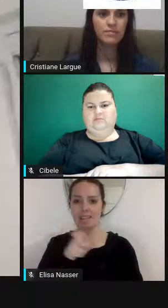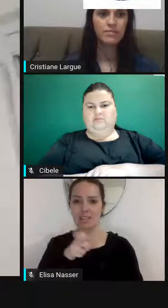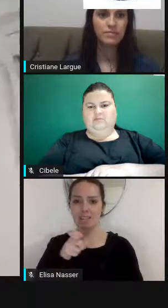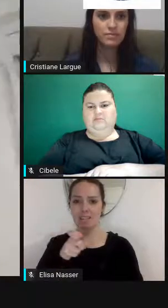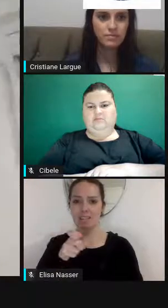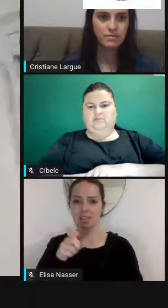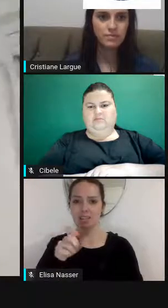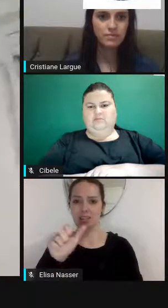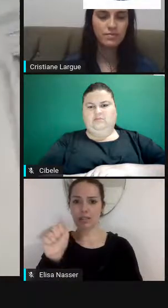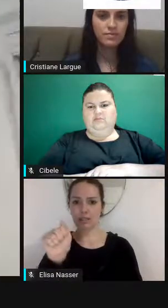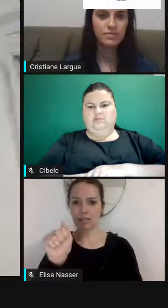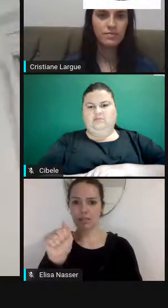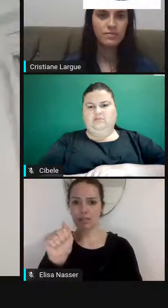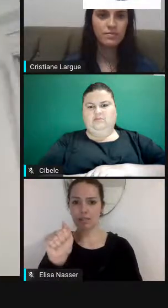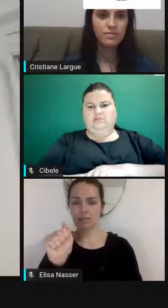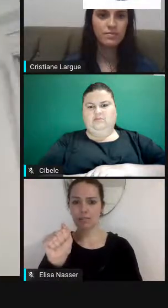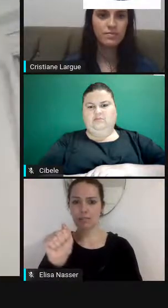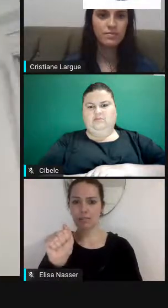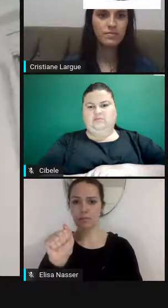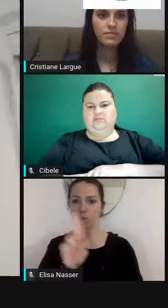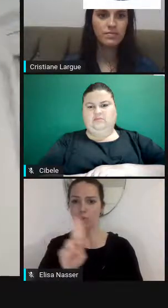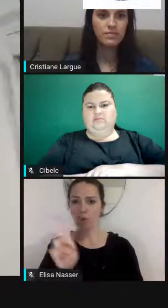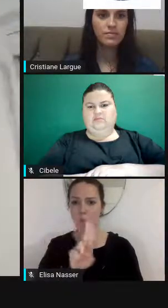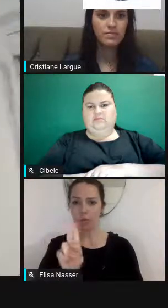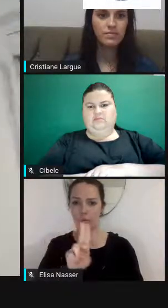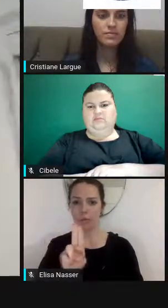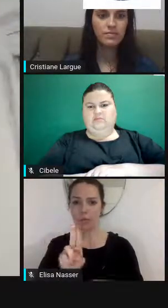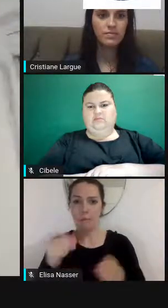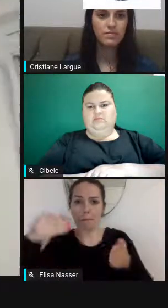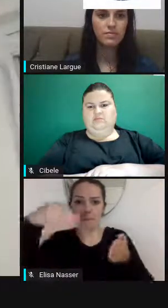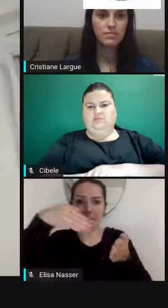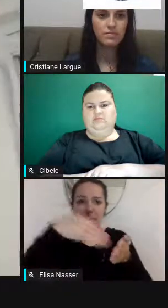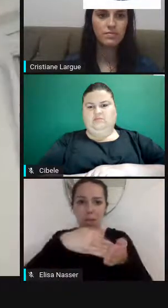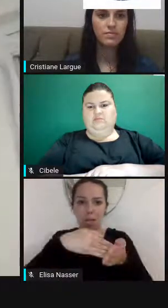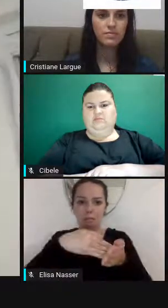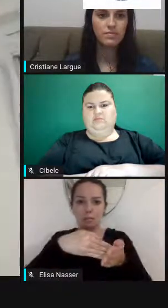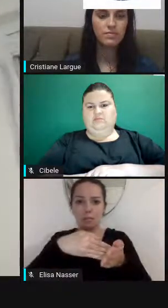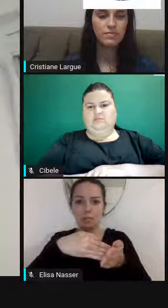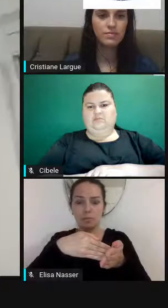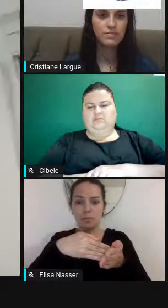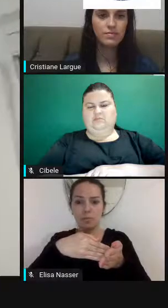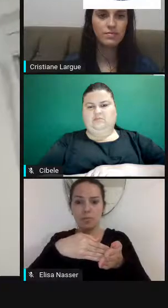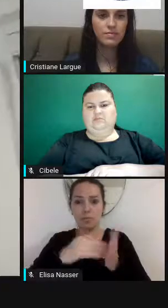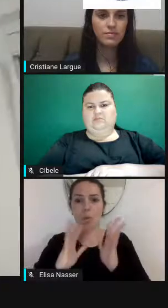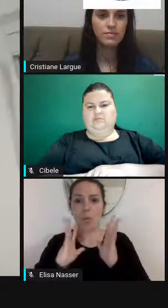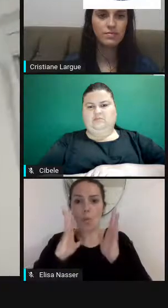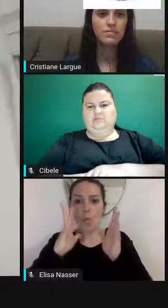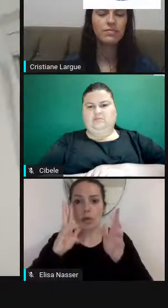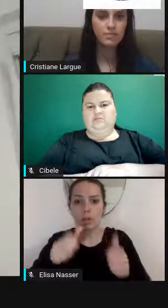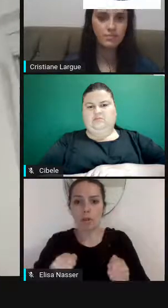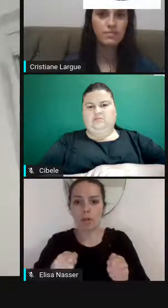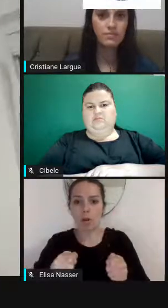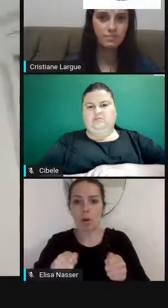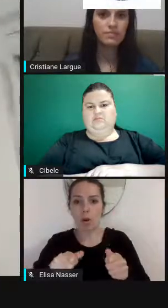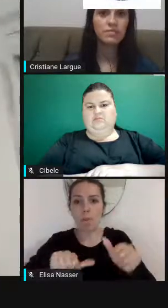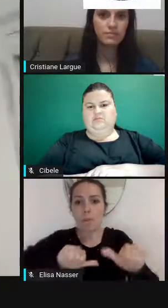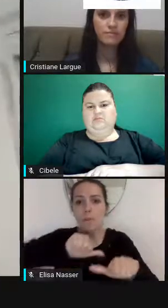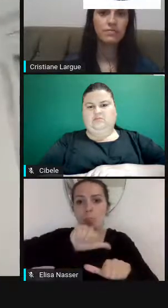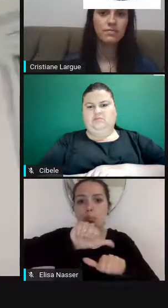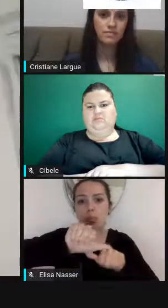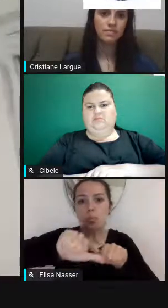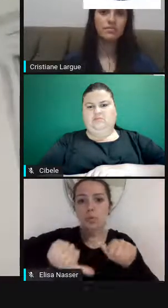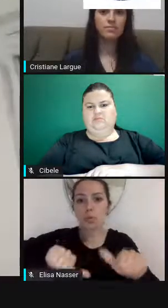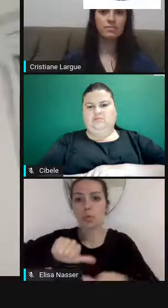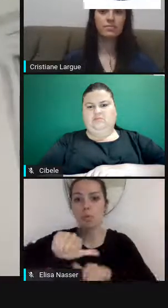crescimento ele serve se para impedir e o inseto consiga fazer a muda né troca das Esqueleto